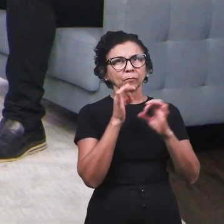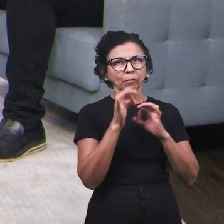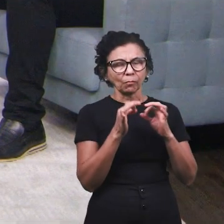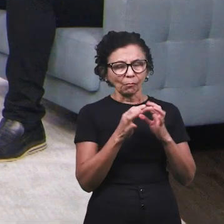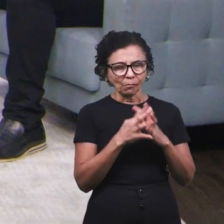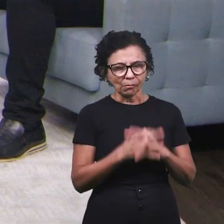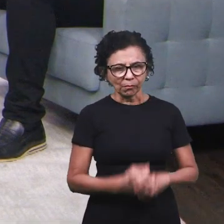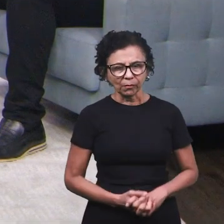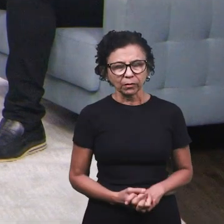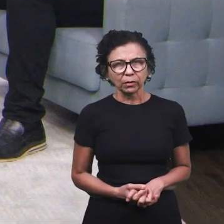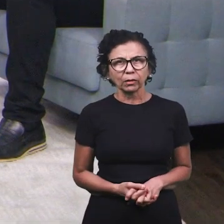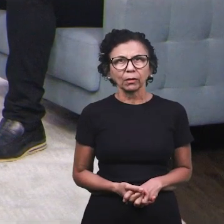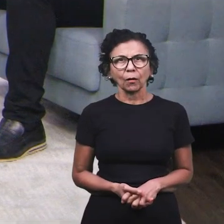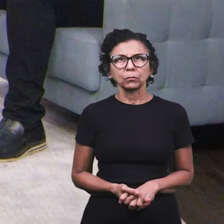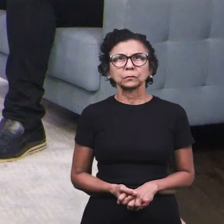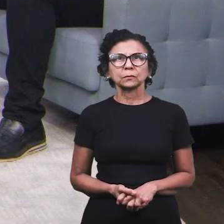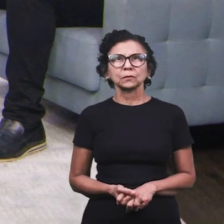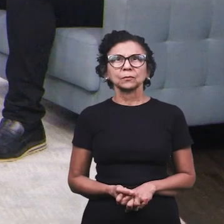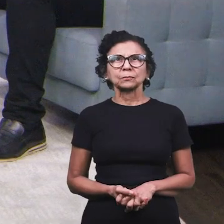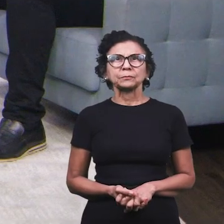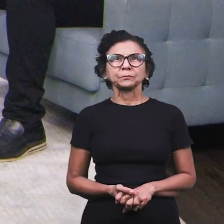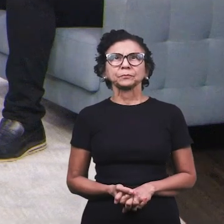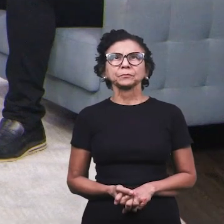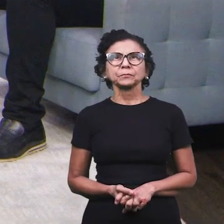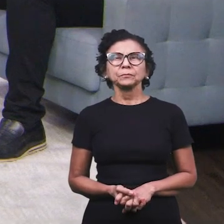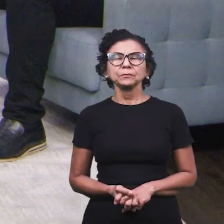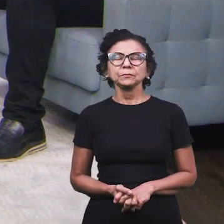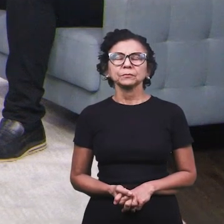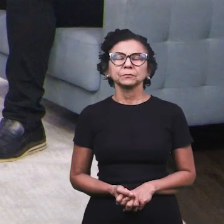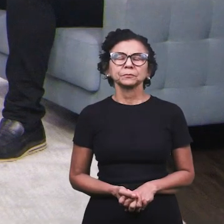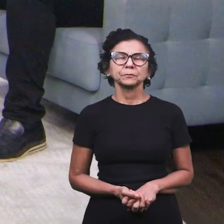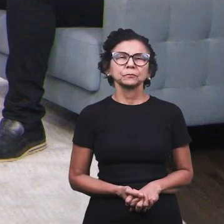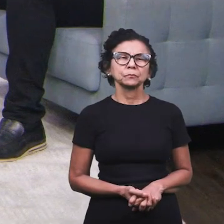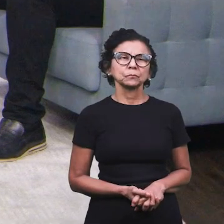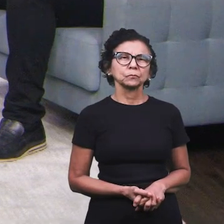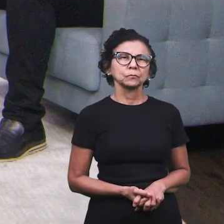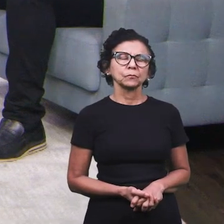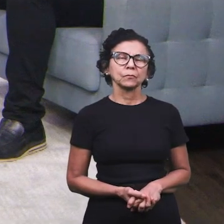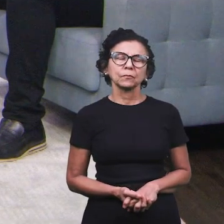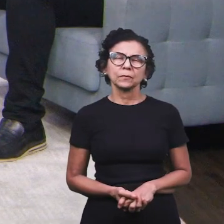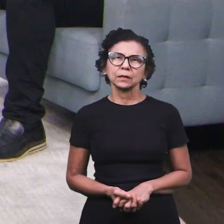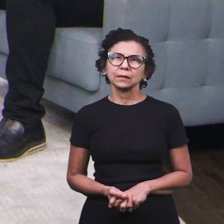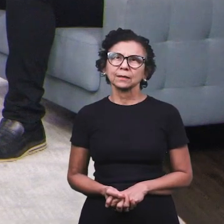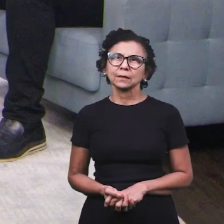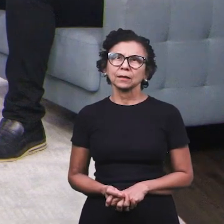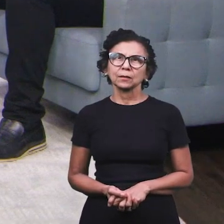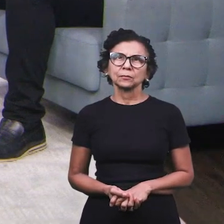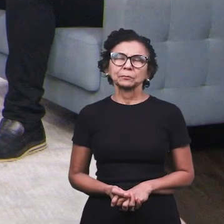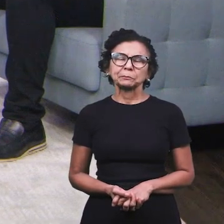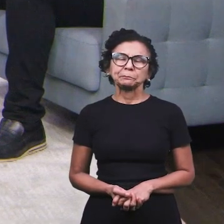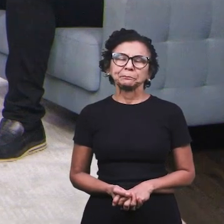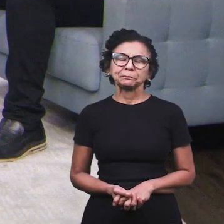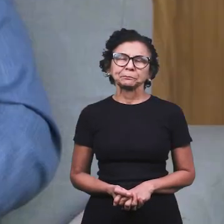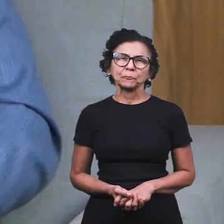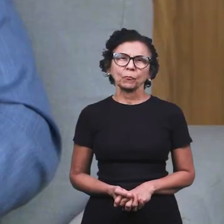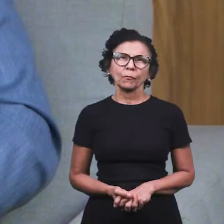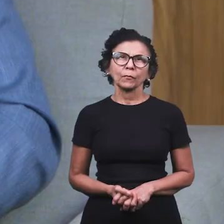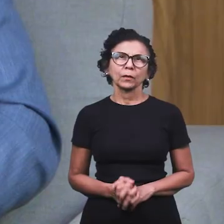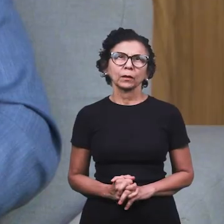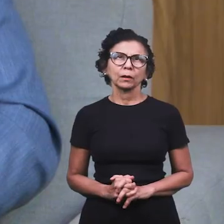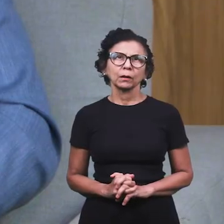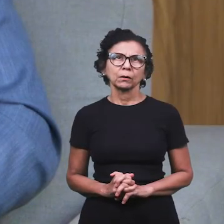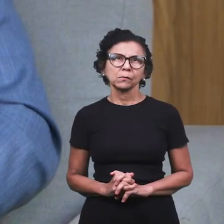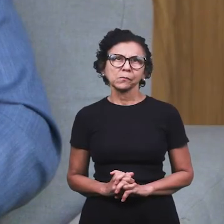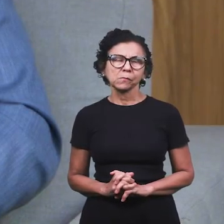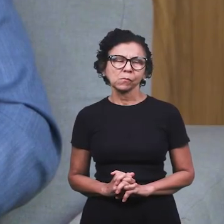ser, até de certa forma, simples, mas pelo entendimento daquele que serve a Deus, nós vivemos sempre em obediência ao Senhor. A oração, ela pode